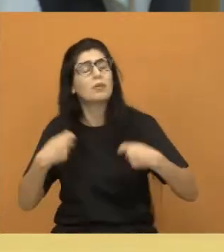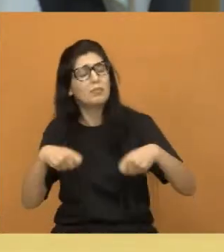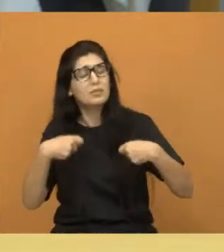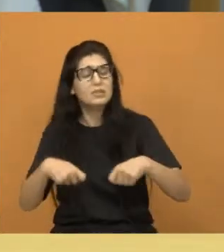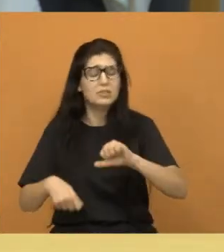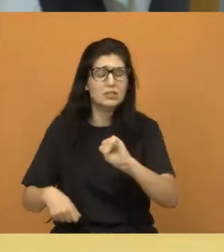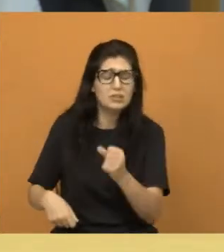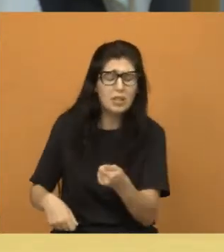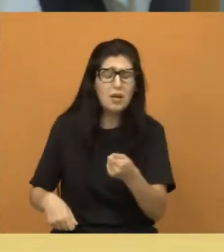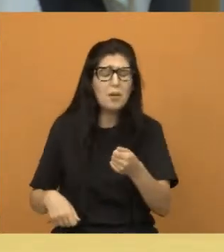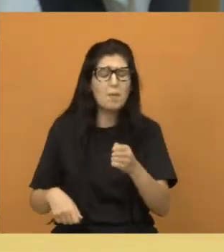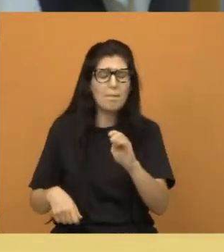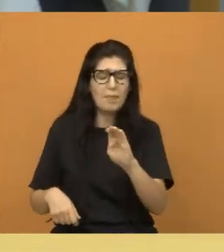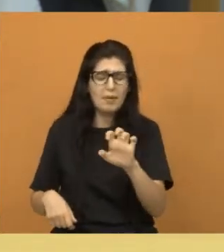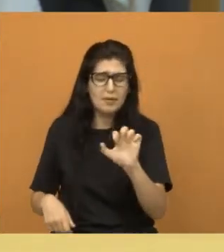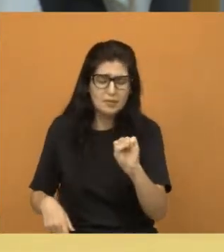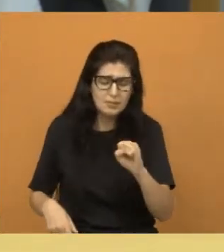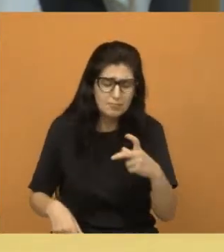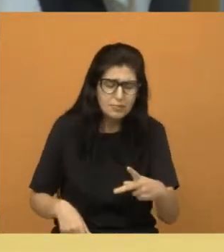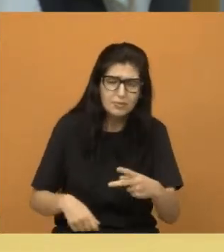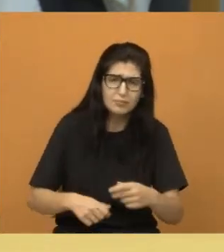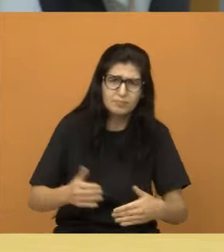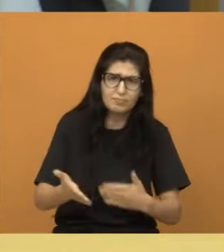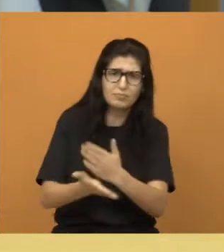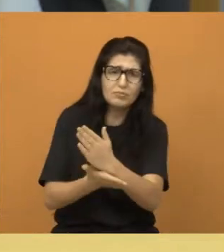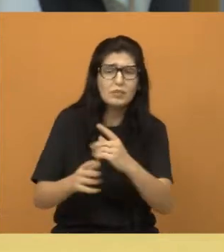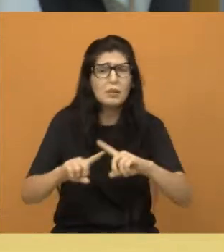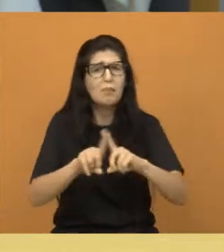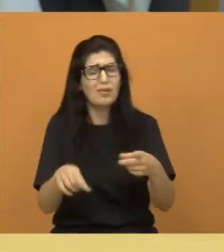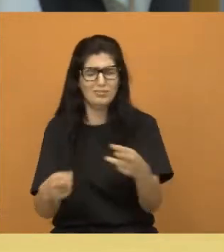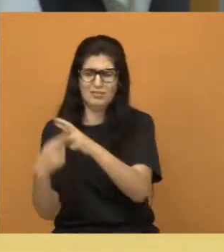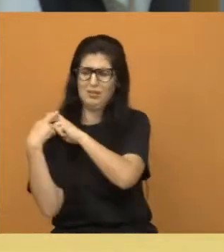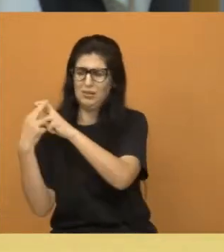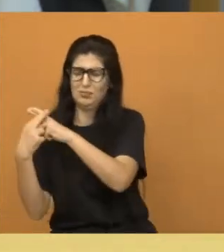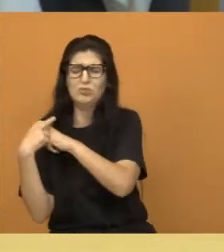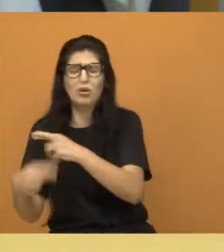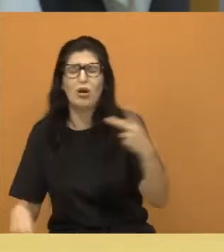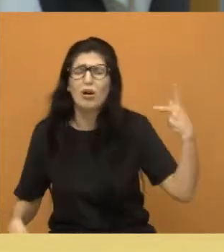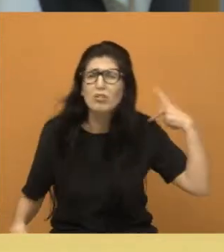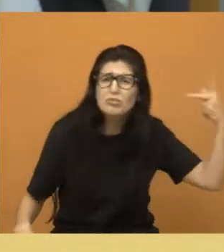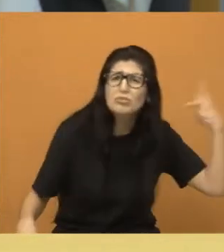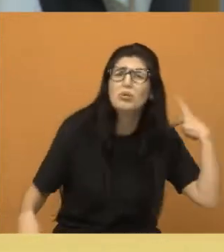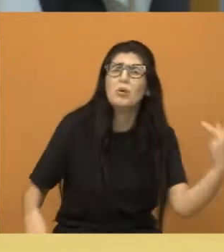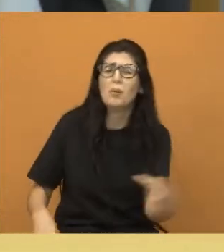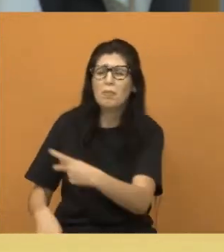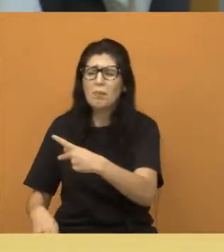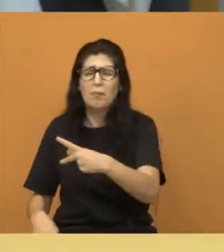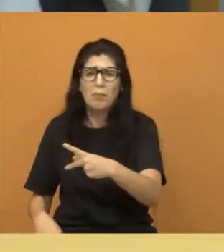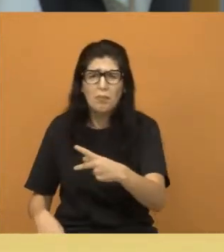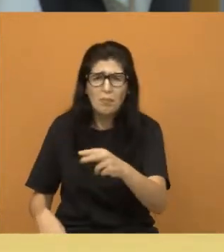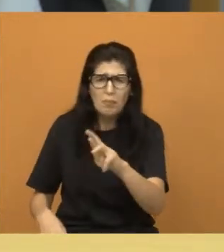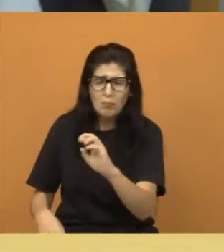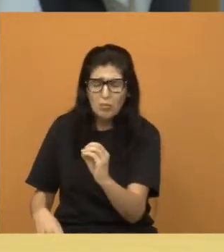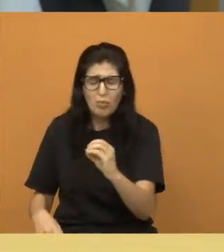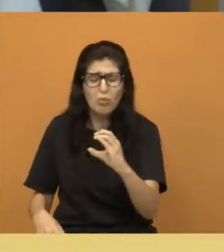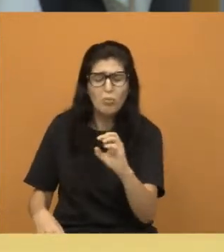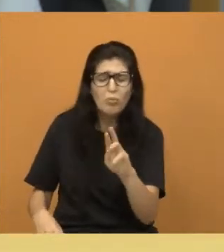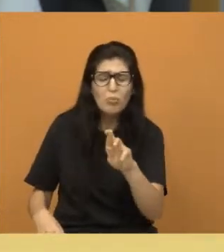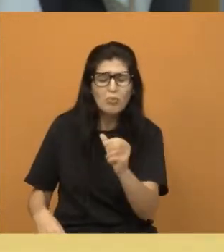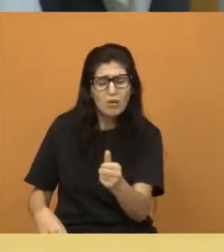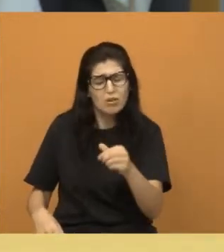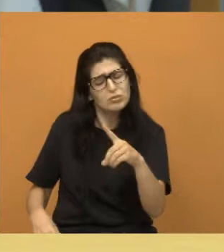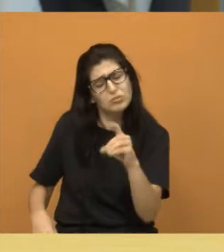e defende esses projetos é a Procuradoria. E fora essa necessidade